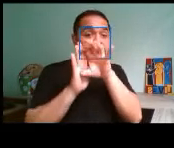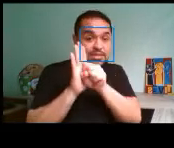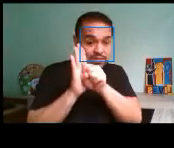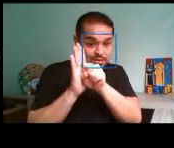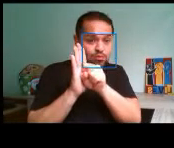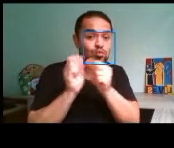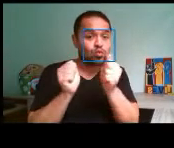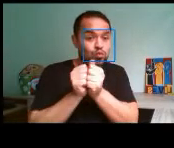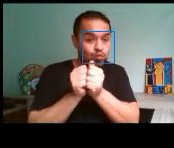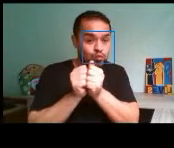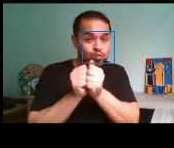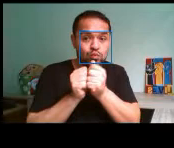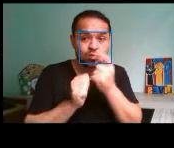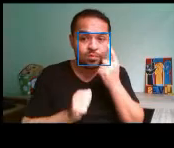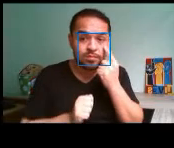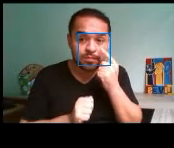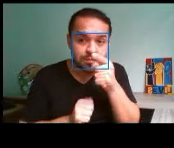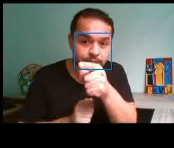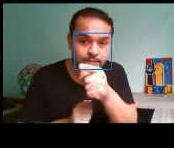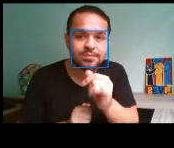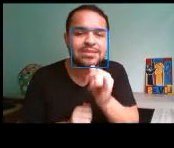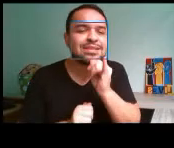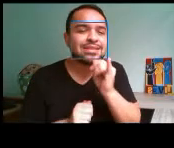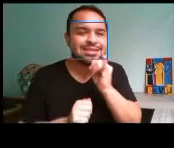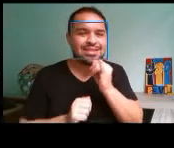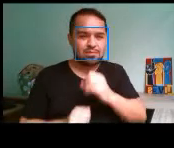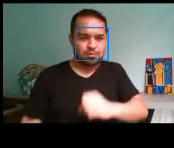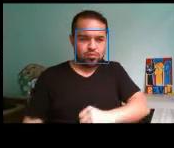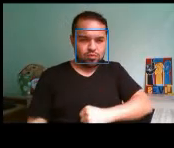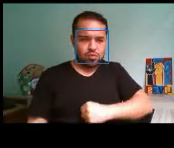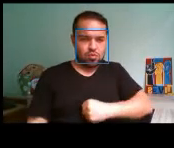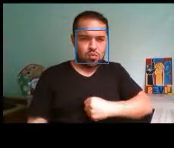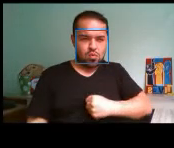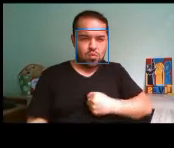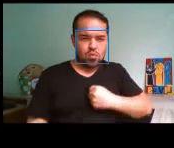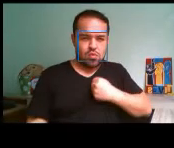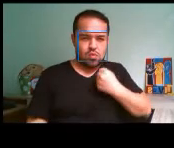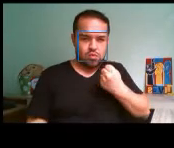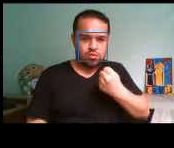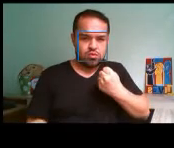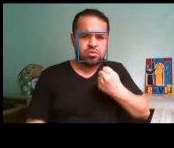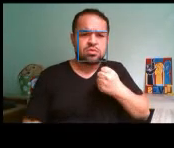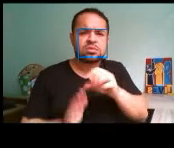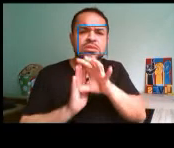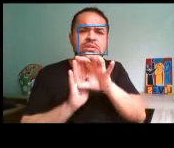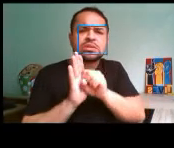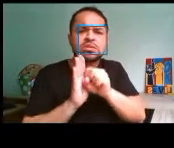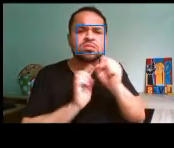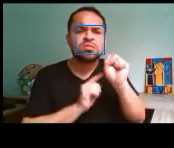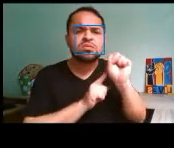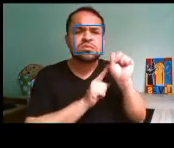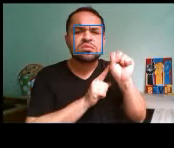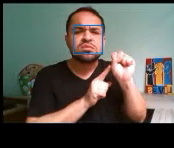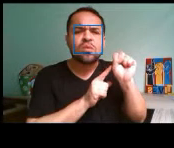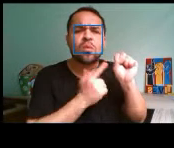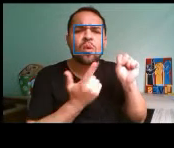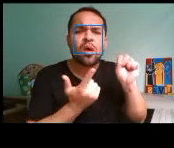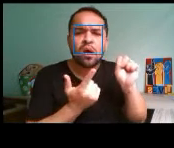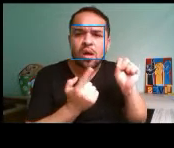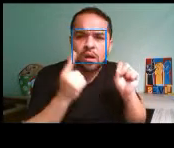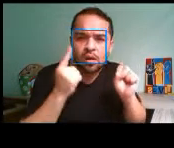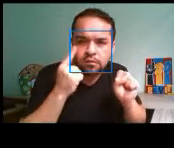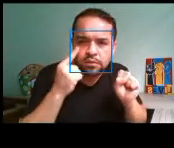Brito elaborou ali uma tabela com 42 configurações e cada uma dessas configurações tem um